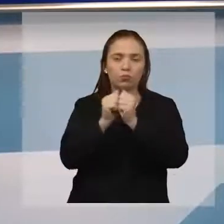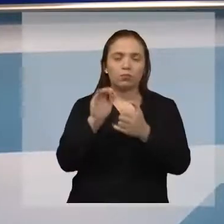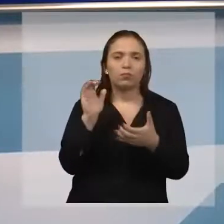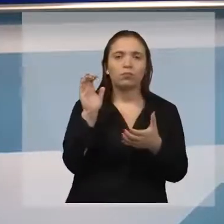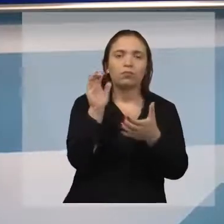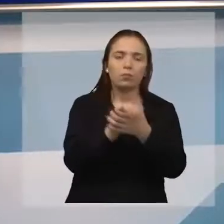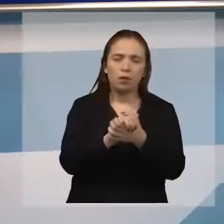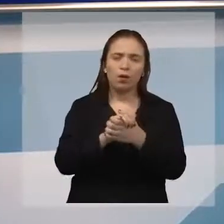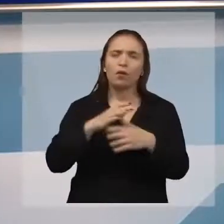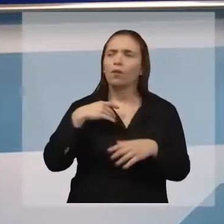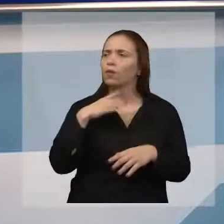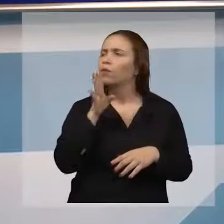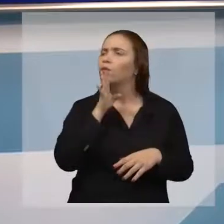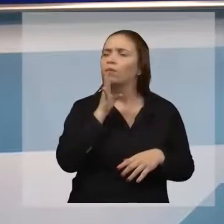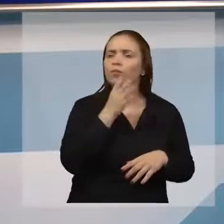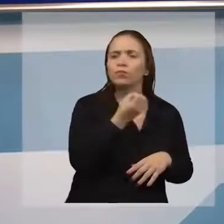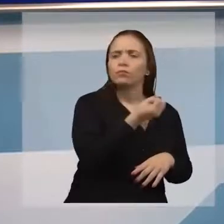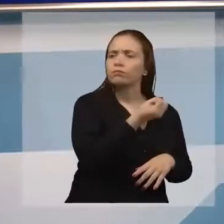episódios que